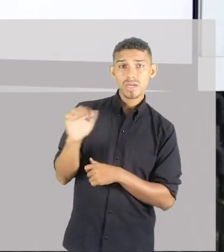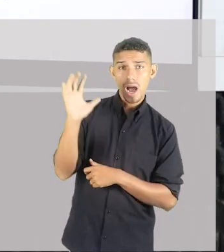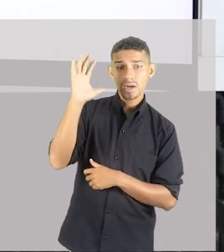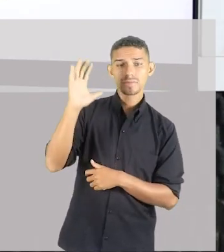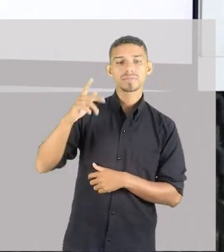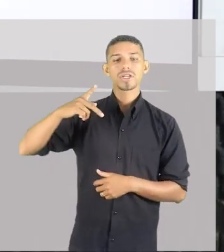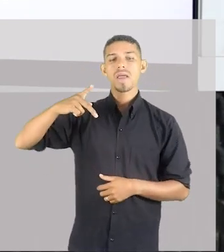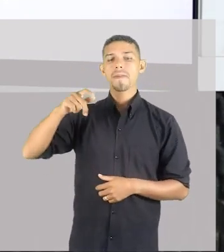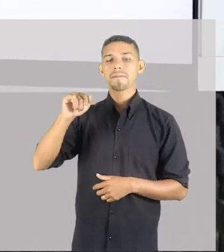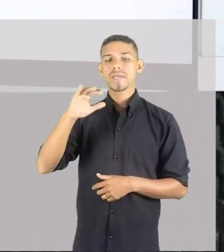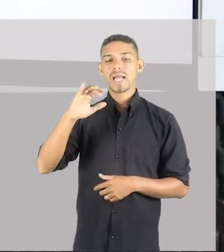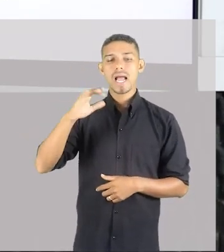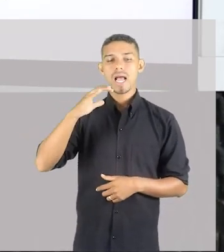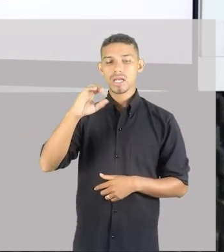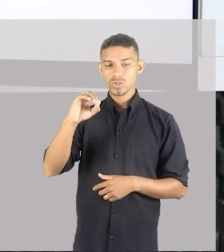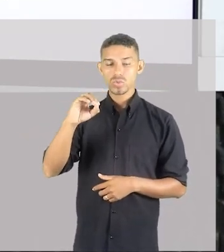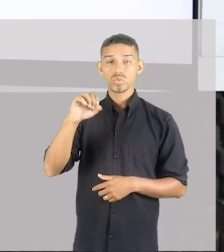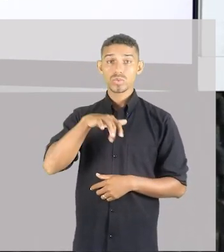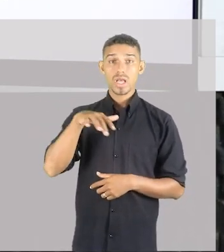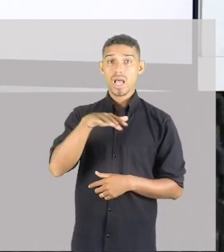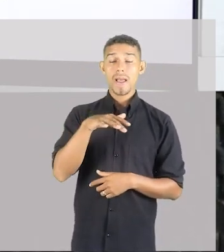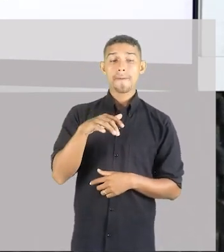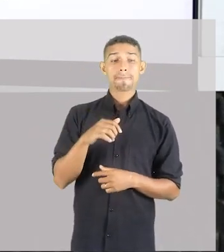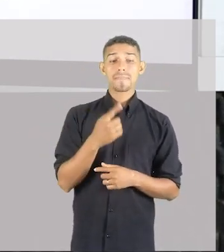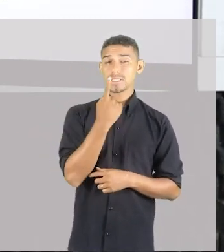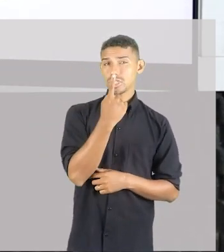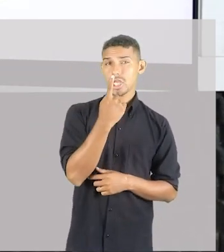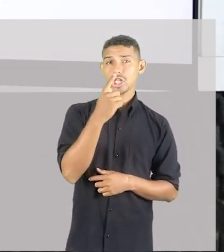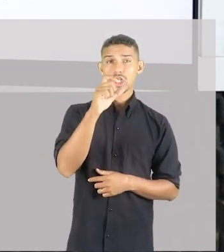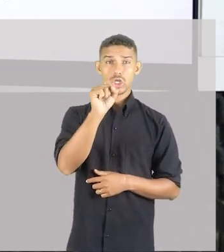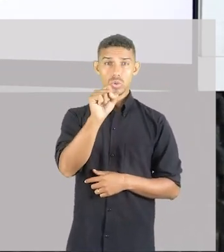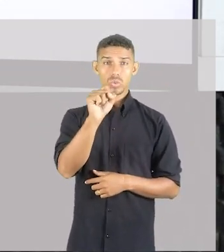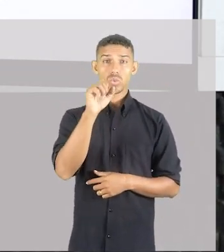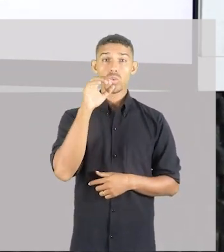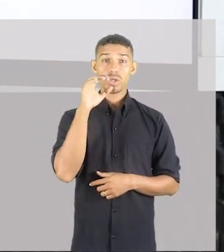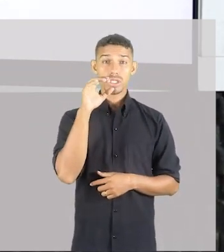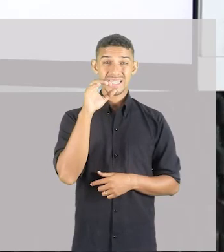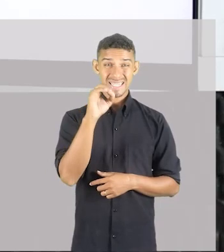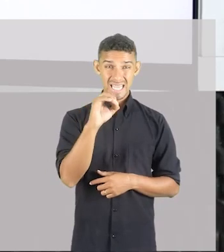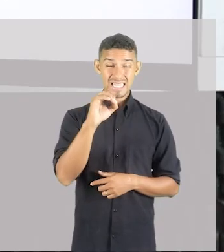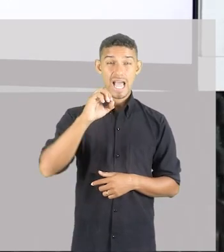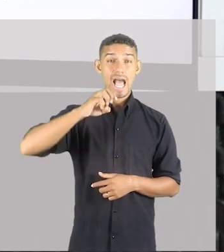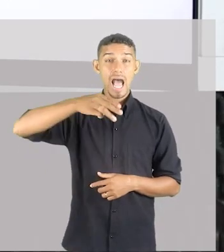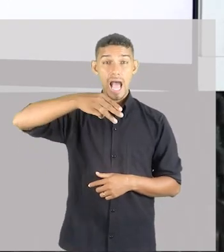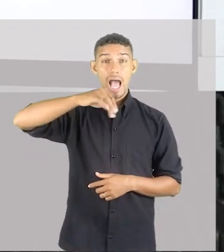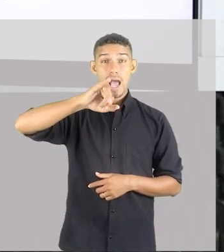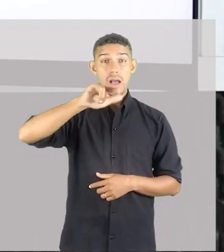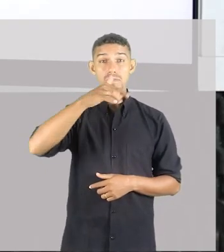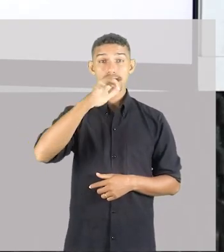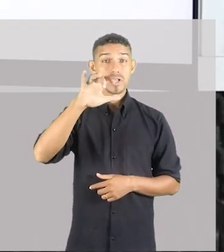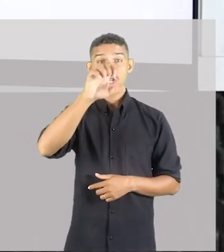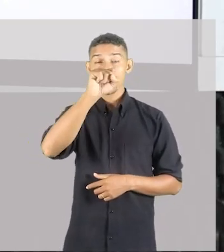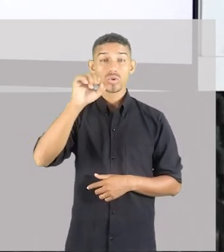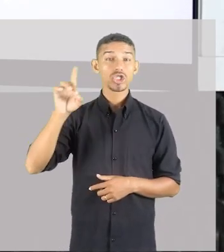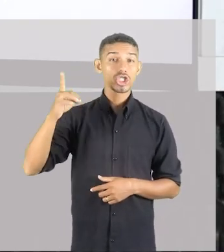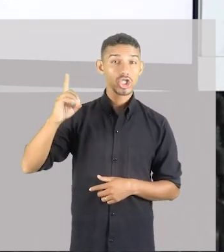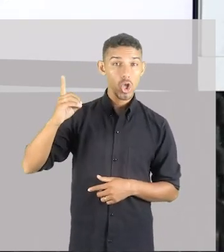de Picasso, na época da pandemia, foi vendida por 180 milhões de dólares. Pois é